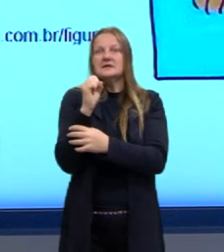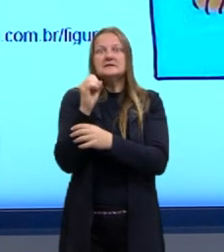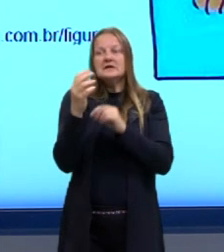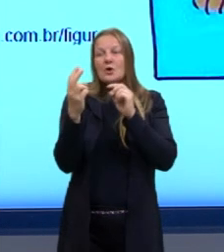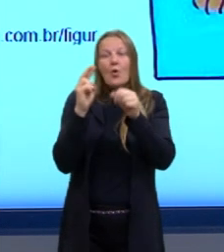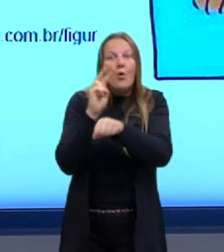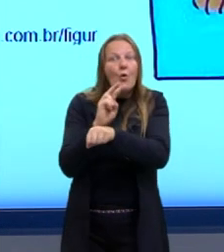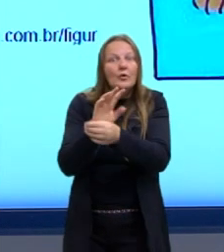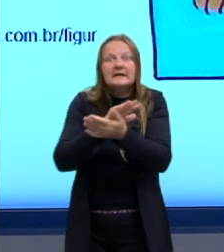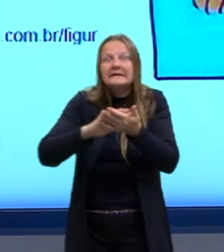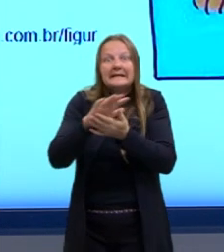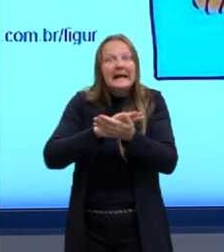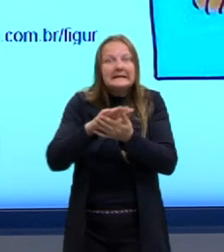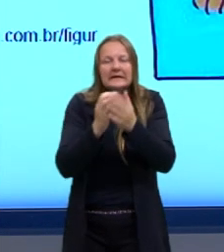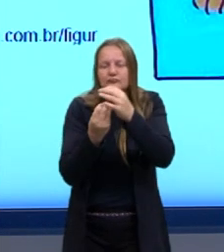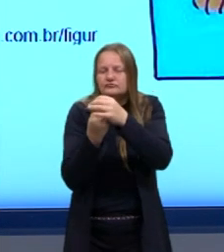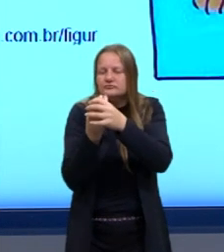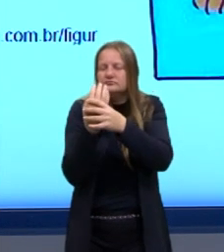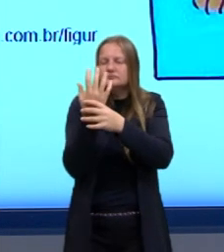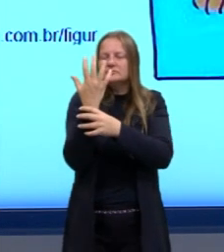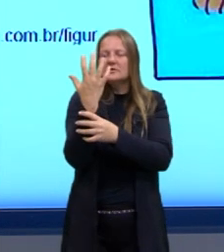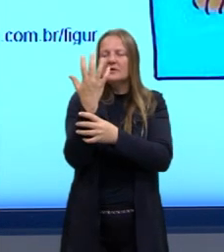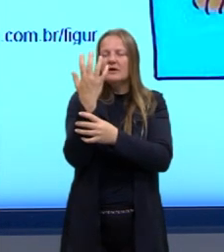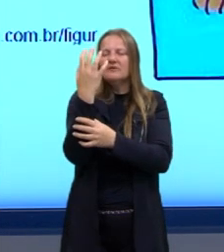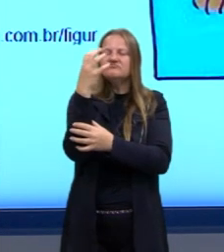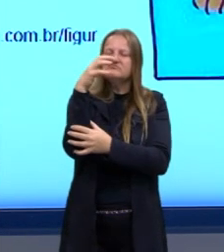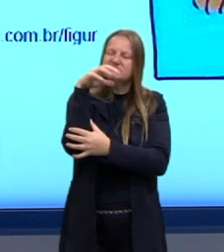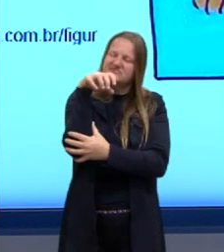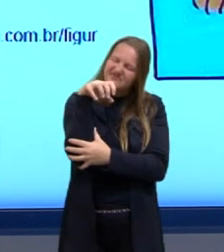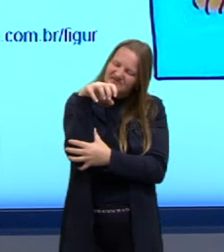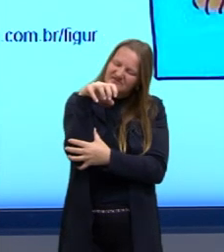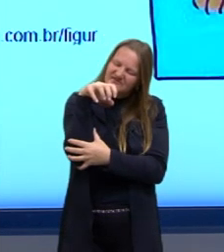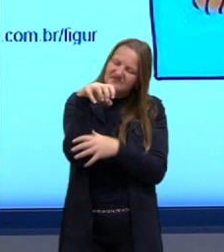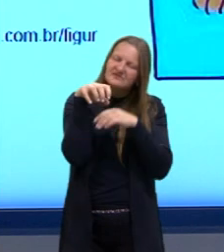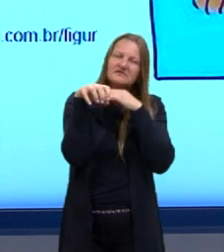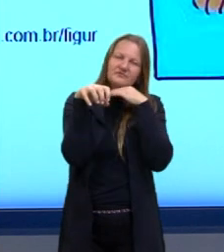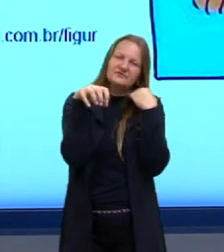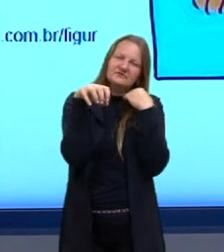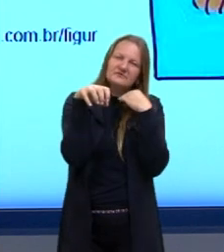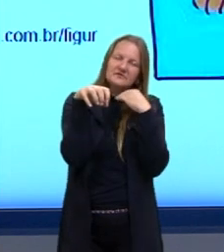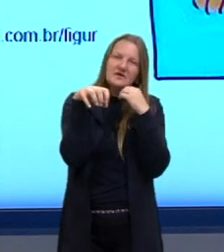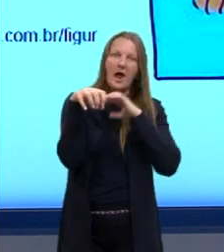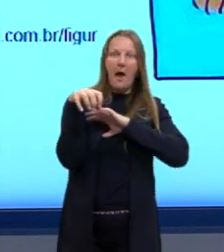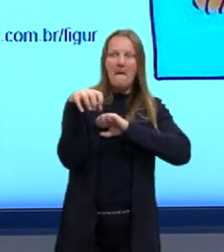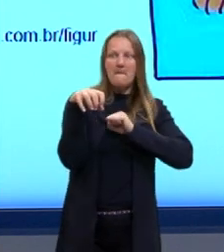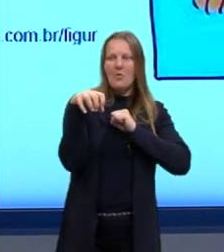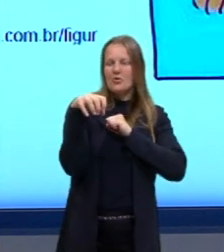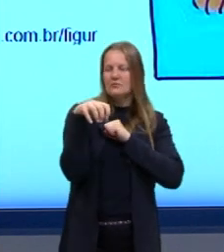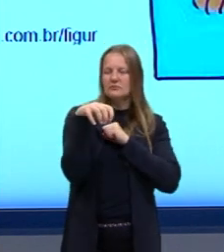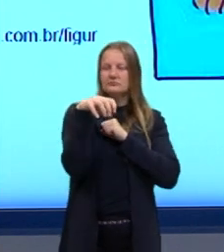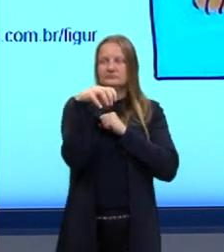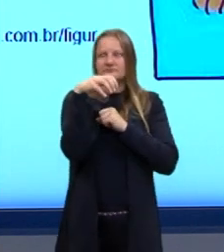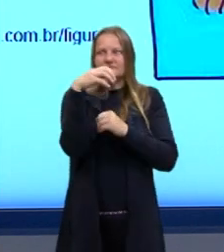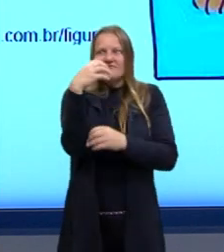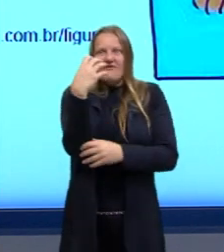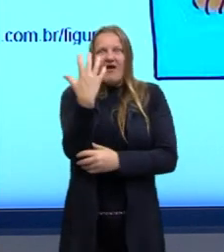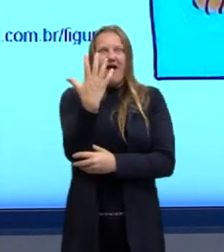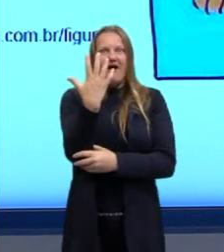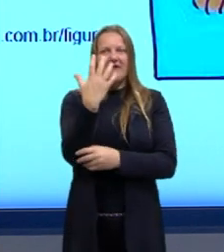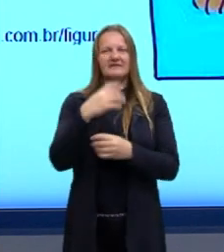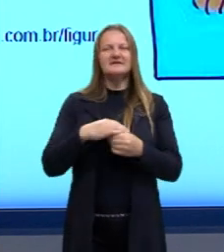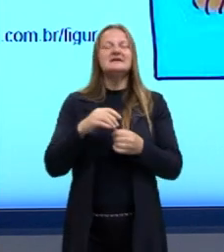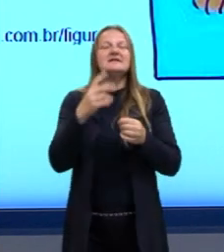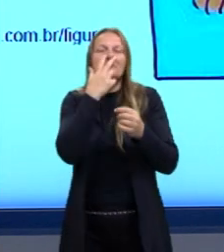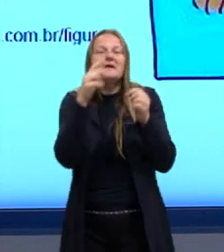aí quando ela fala uma linguagem que ele compreende amor é com o motor do carro armado se não trocar